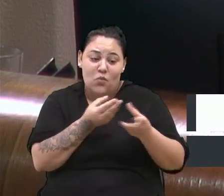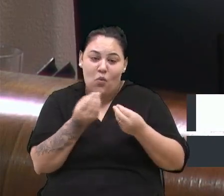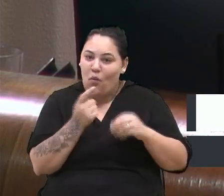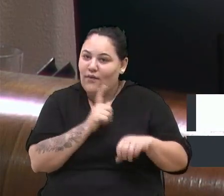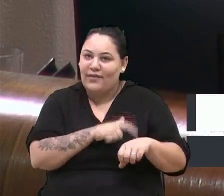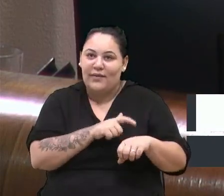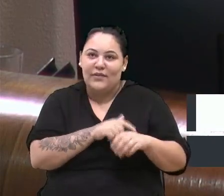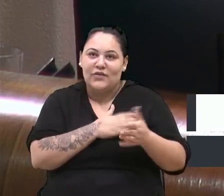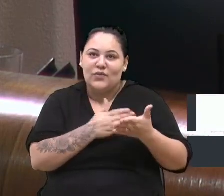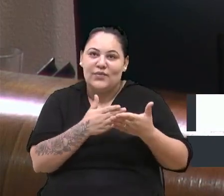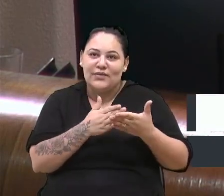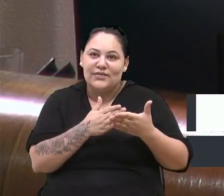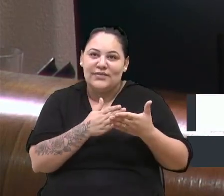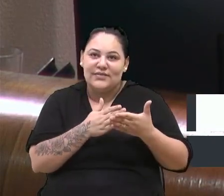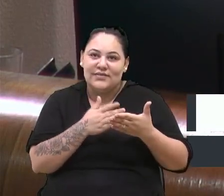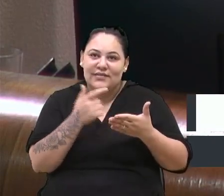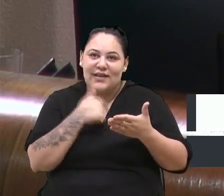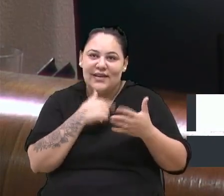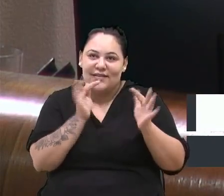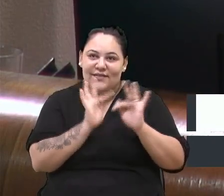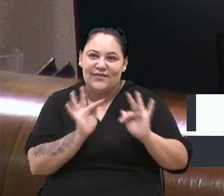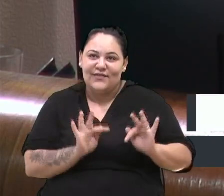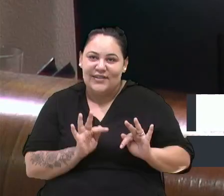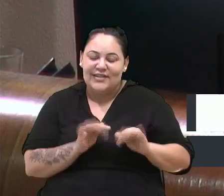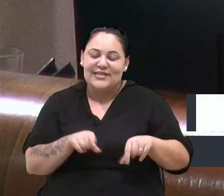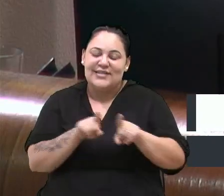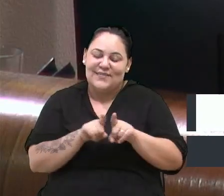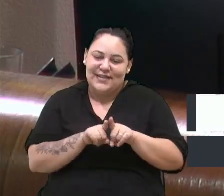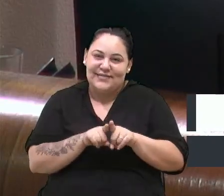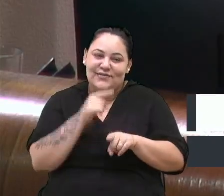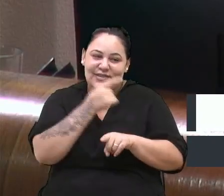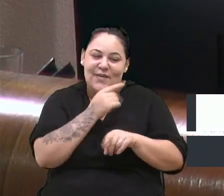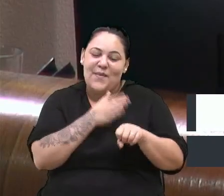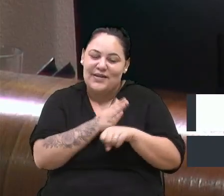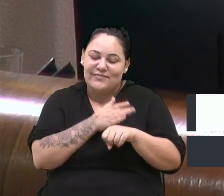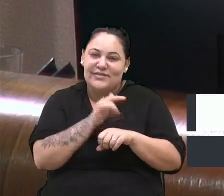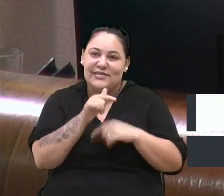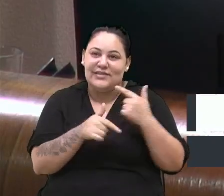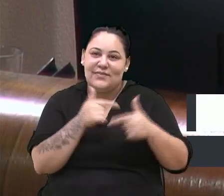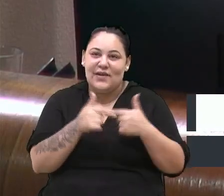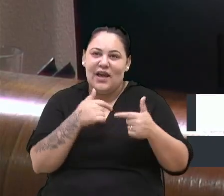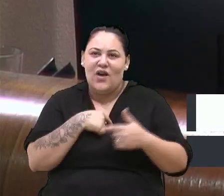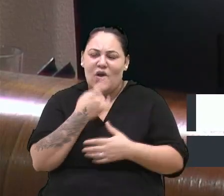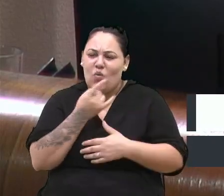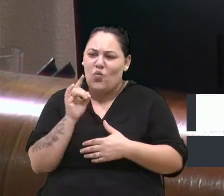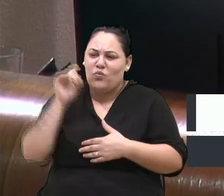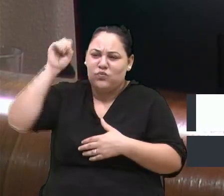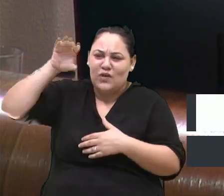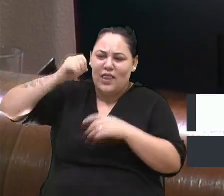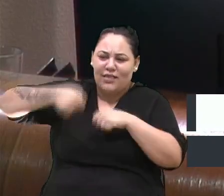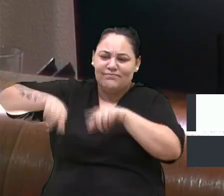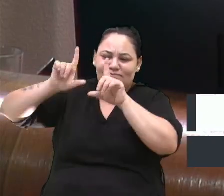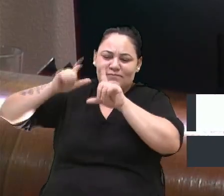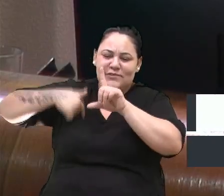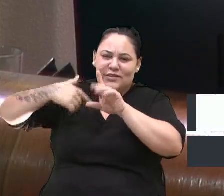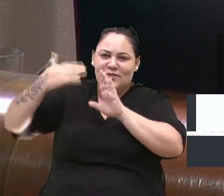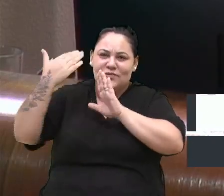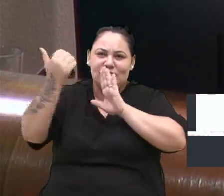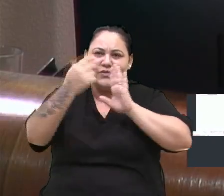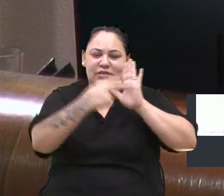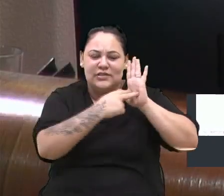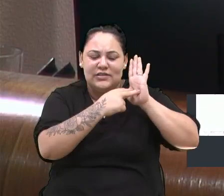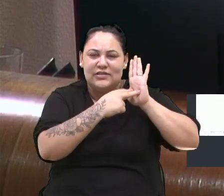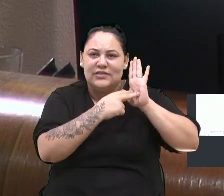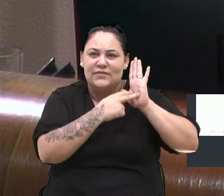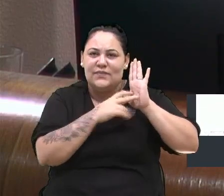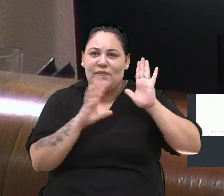início. Parece mais, então, né? eu fico muito feliz também com isso. E agora, olha esse último slide seu aí, e me chama, obviamente, de tudo a atenção. Diz que